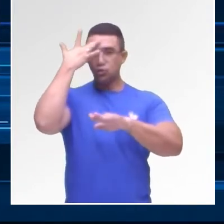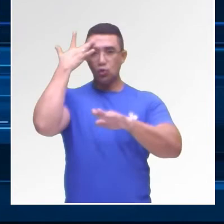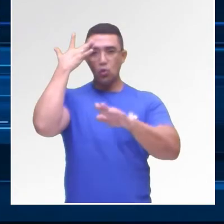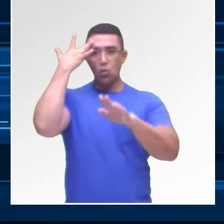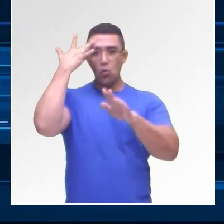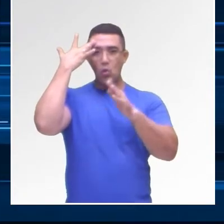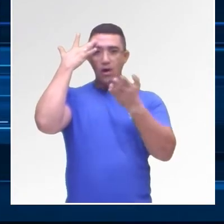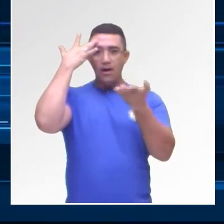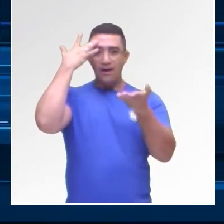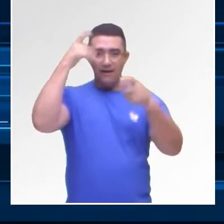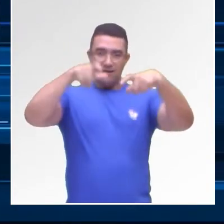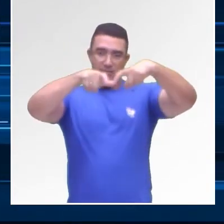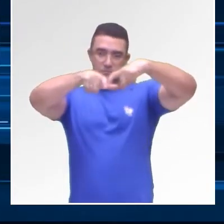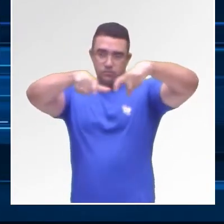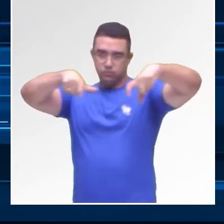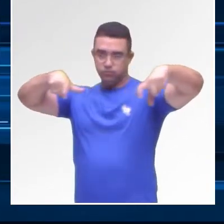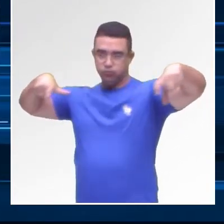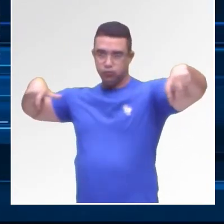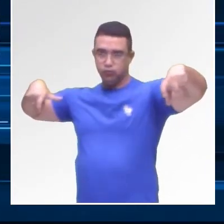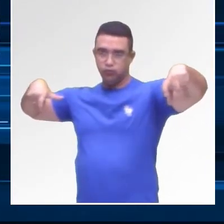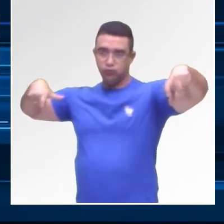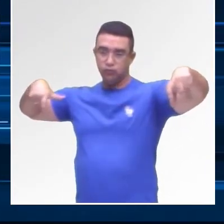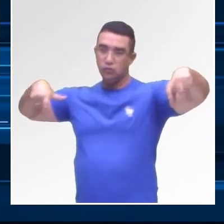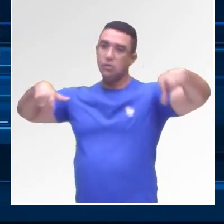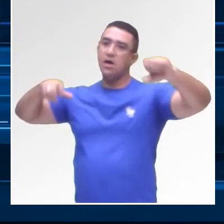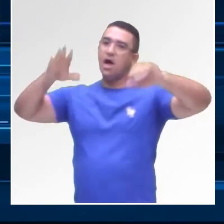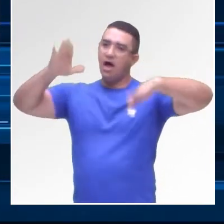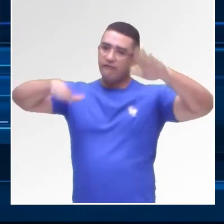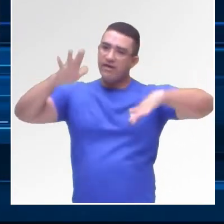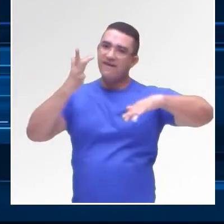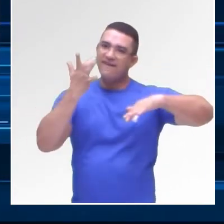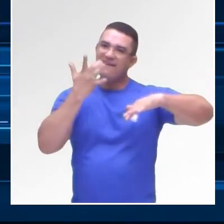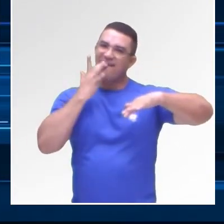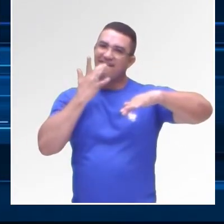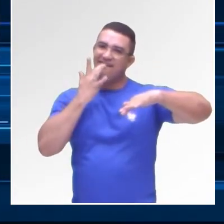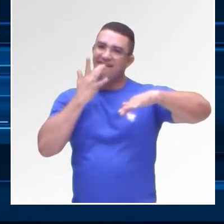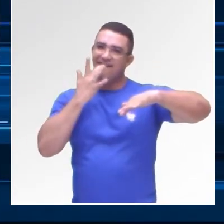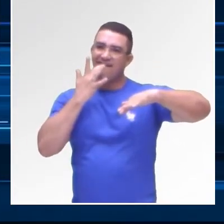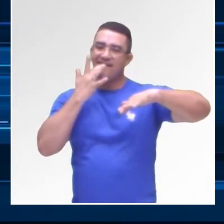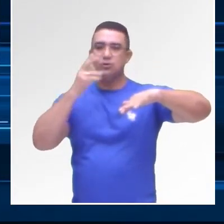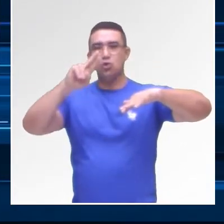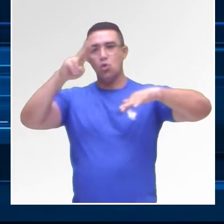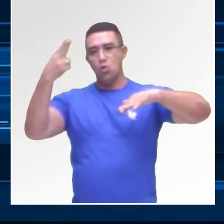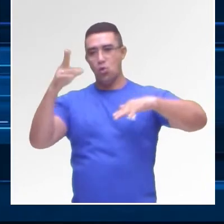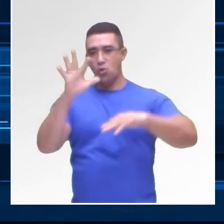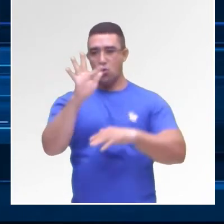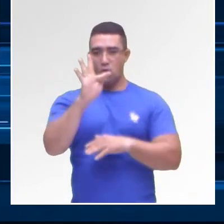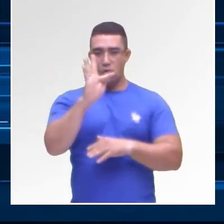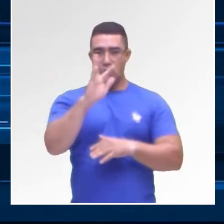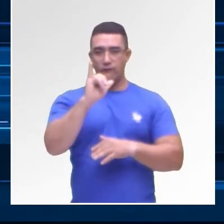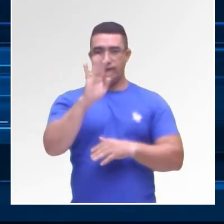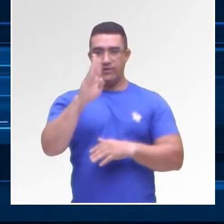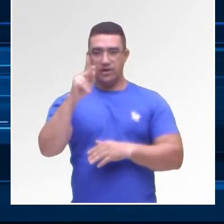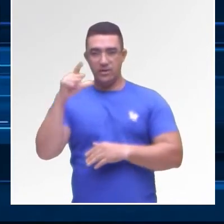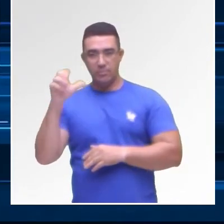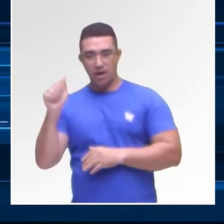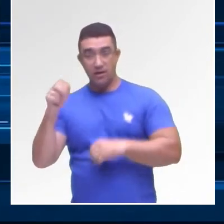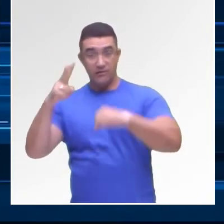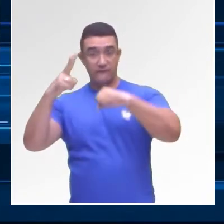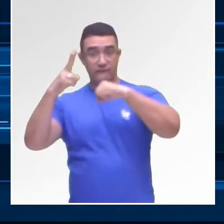nessa prancha, ela é feita ou de plástico, ou de fibra de vidro, ou até